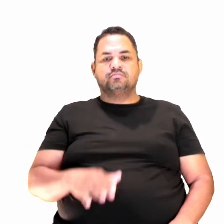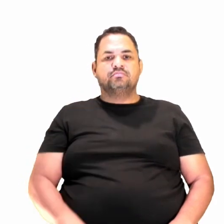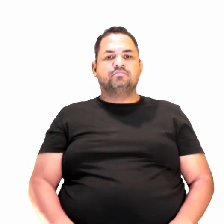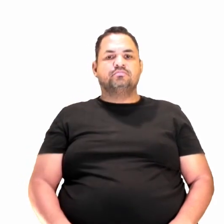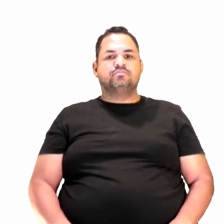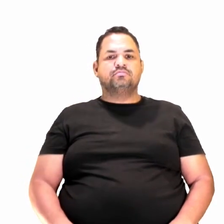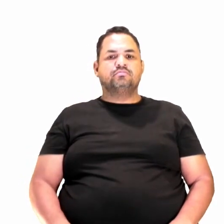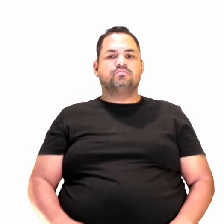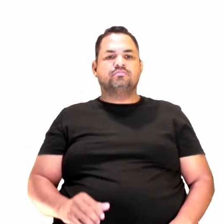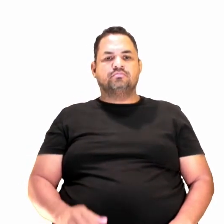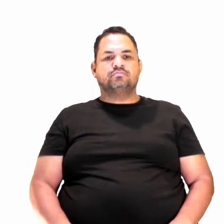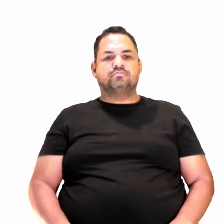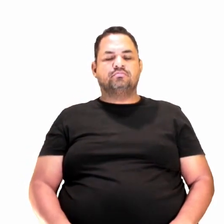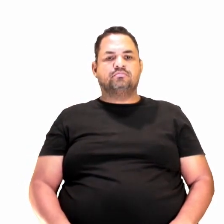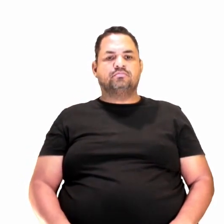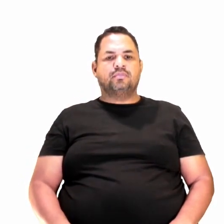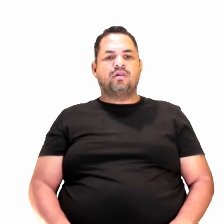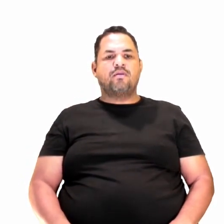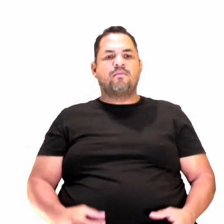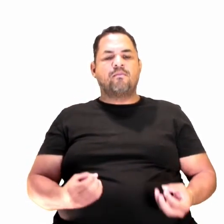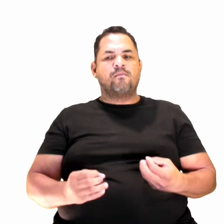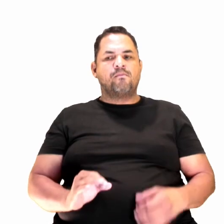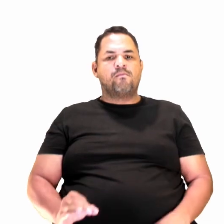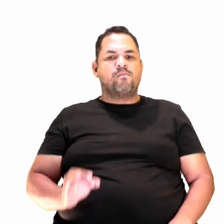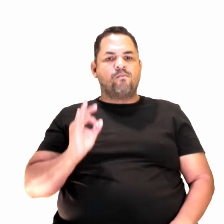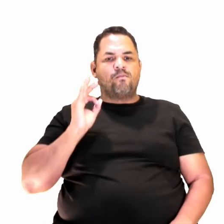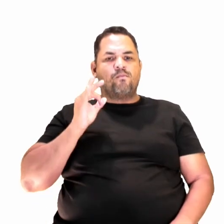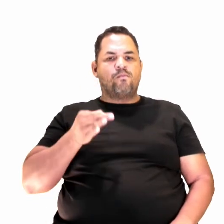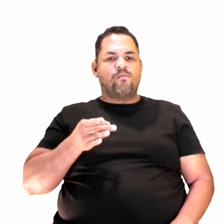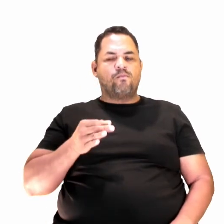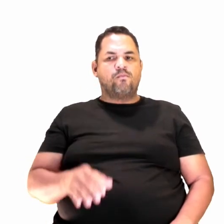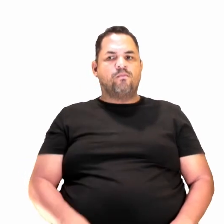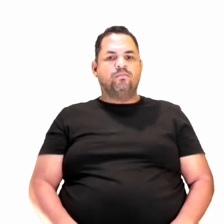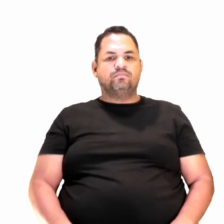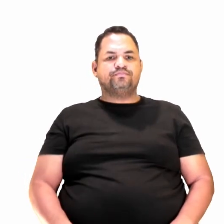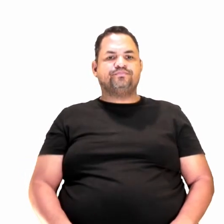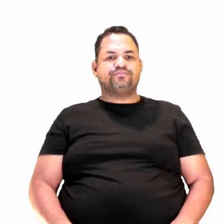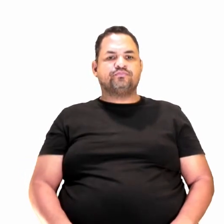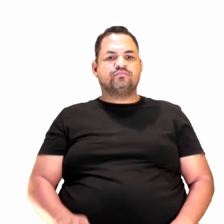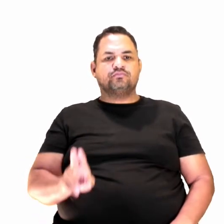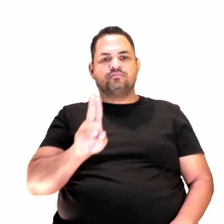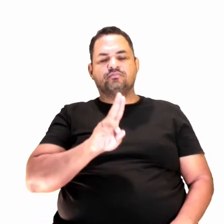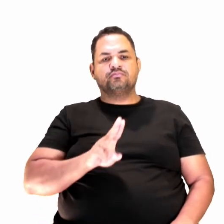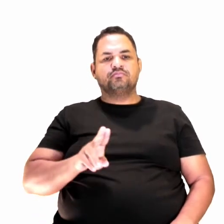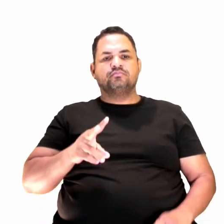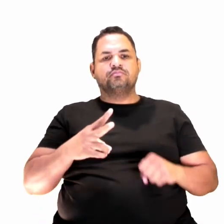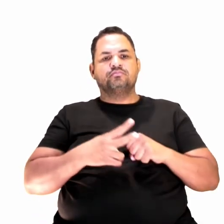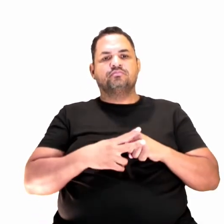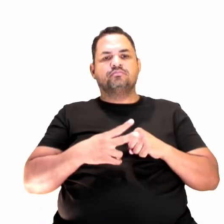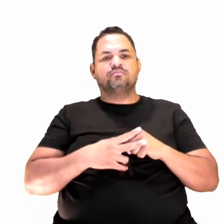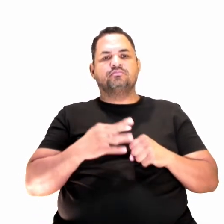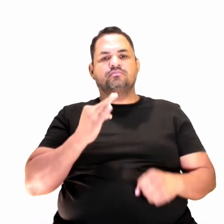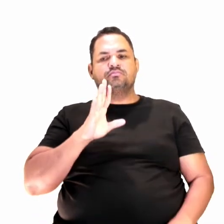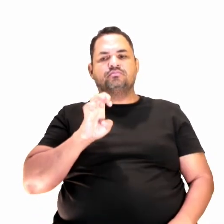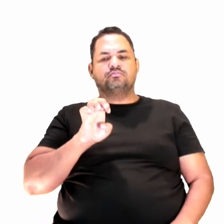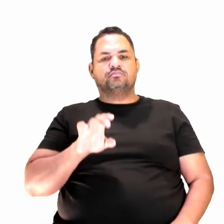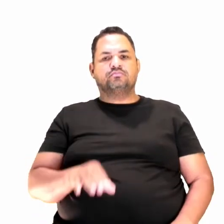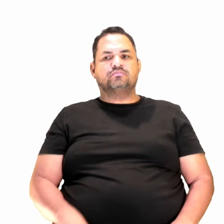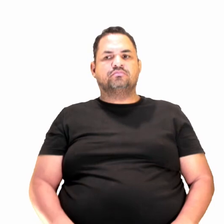você é. Então, what do you look like? Para falar essa questão de aparência. Então, para responder, podemos dizer, então a gente viu